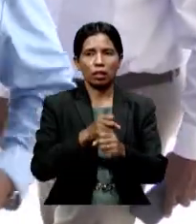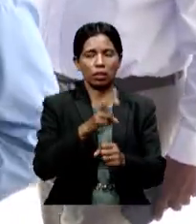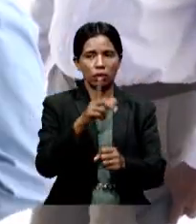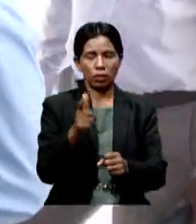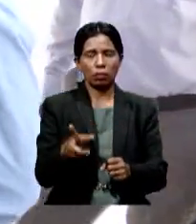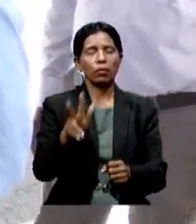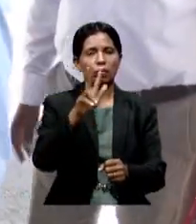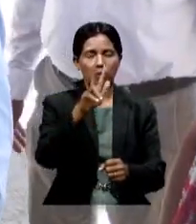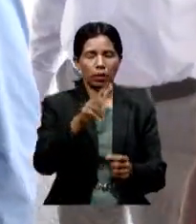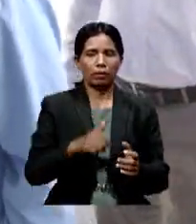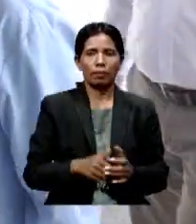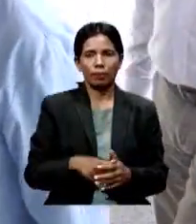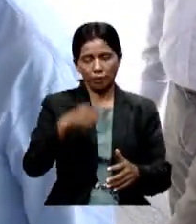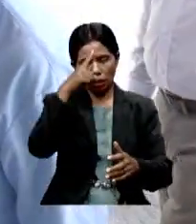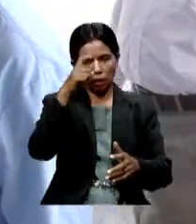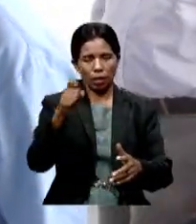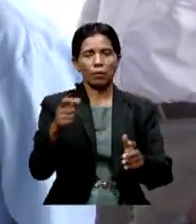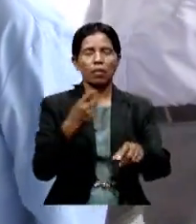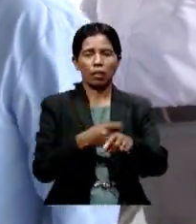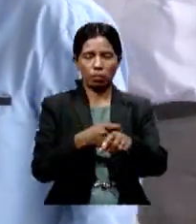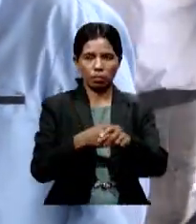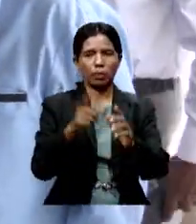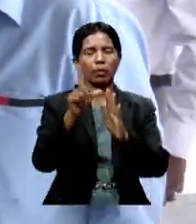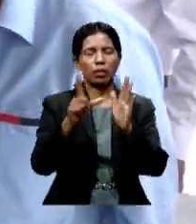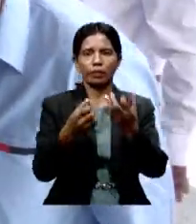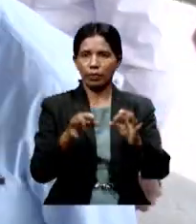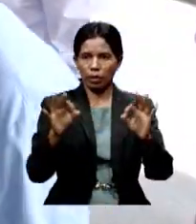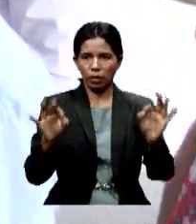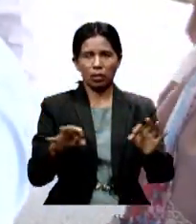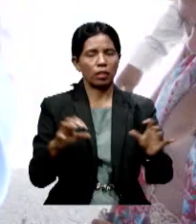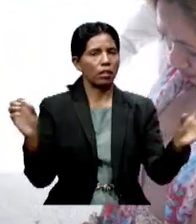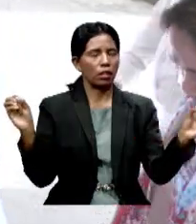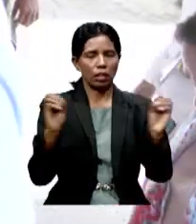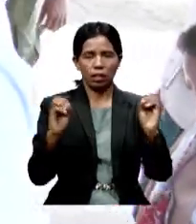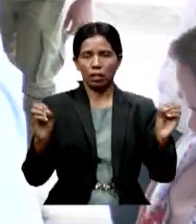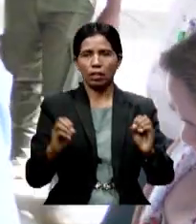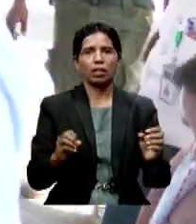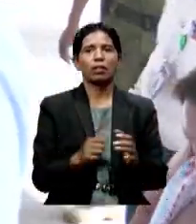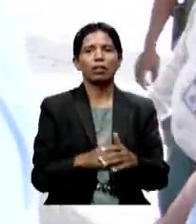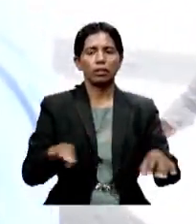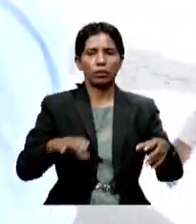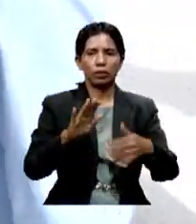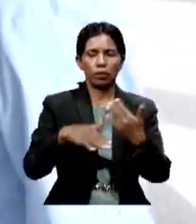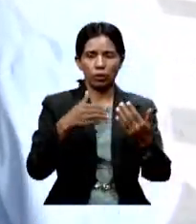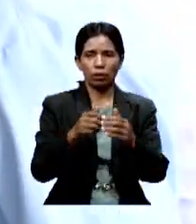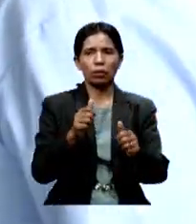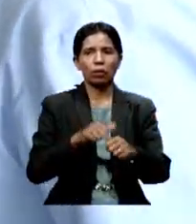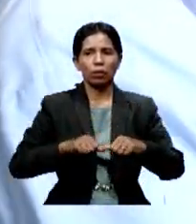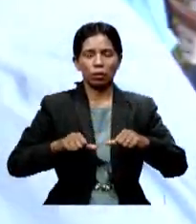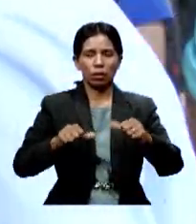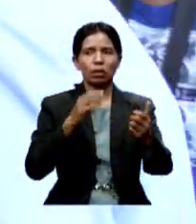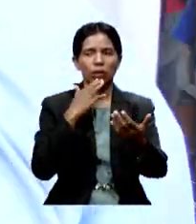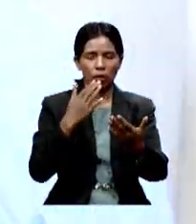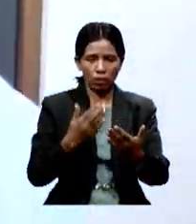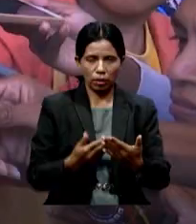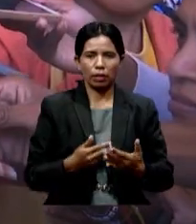sem tolo. Tamba tempo legal liu tiana, kerja que lai ha recurso, né? Serviu so todo laudia, limpo,